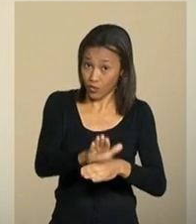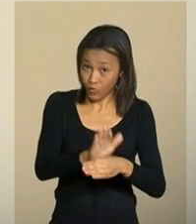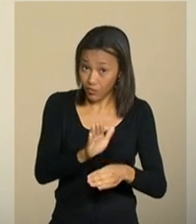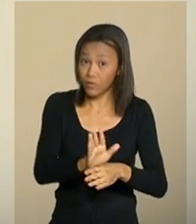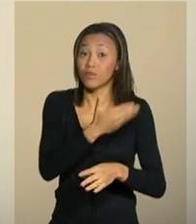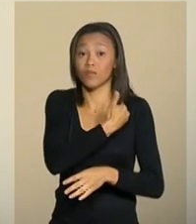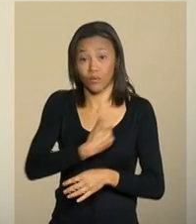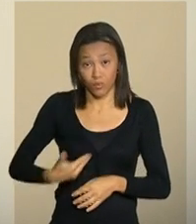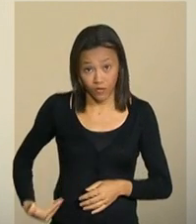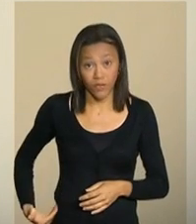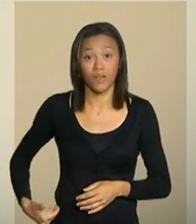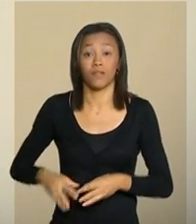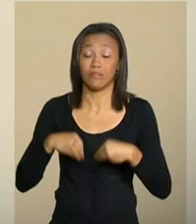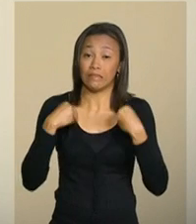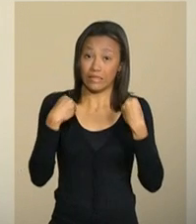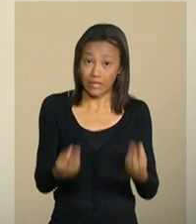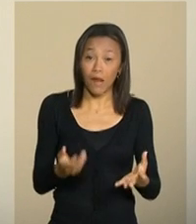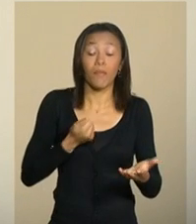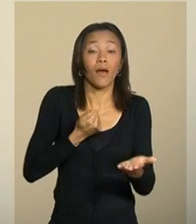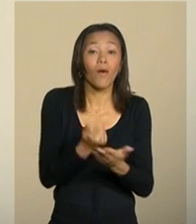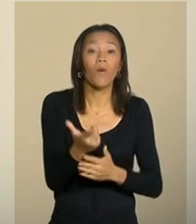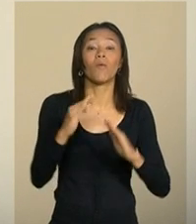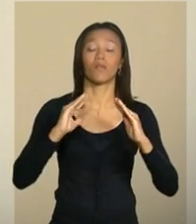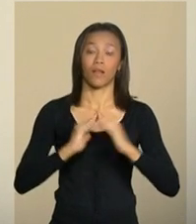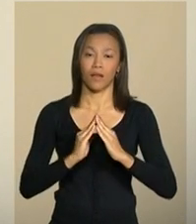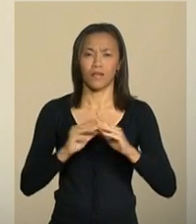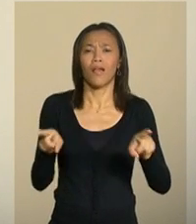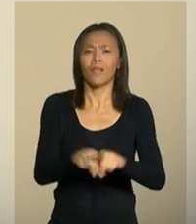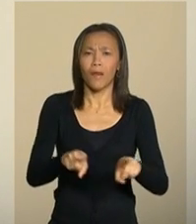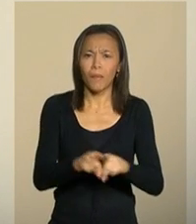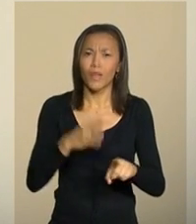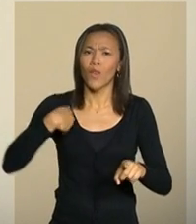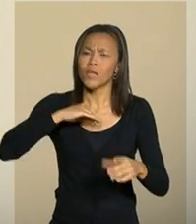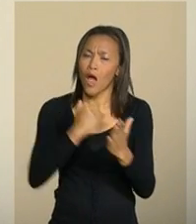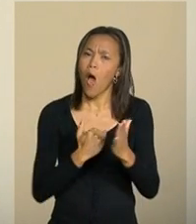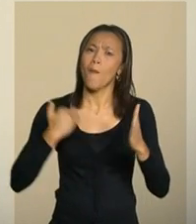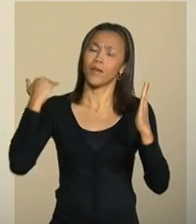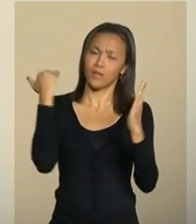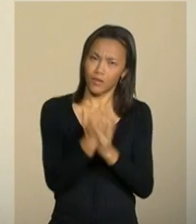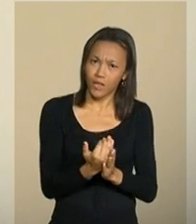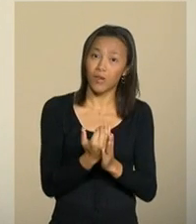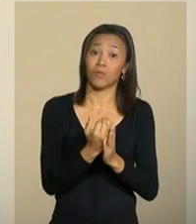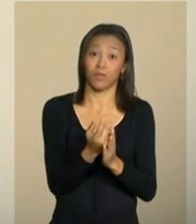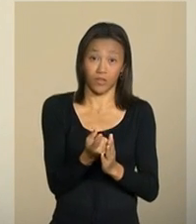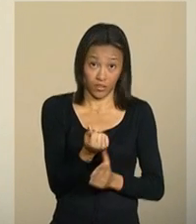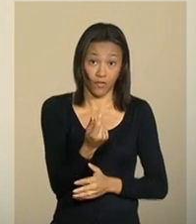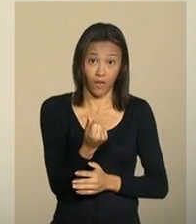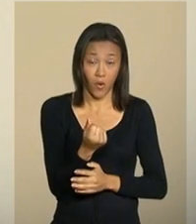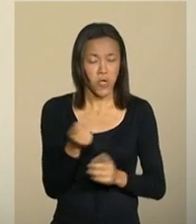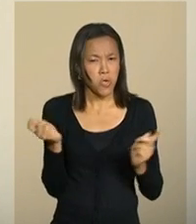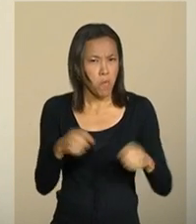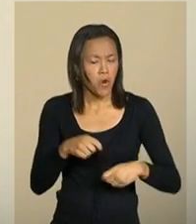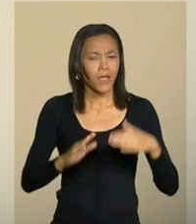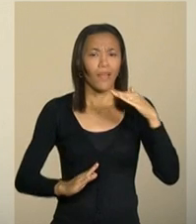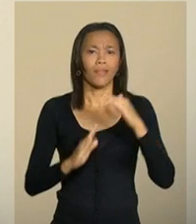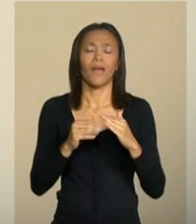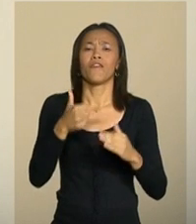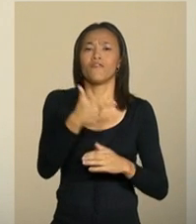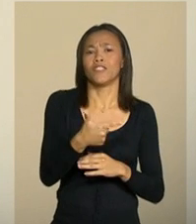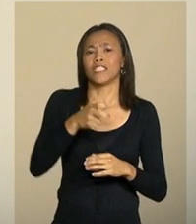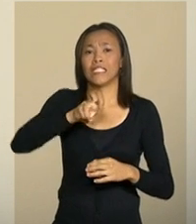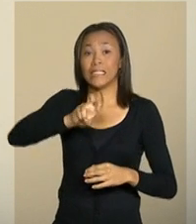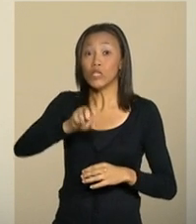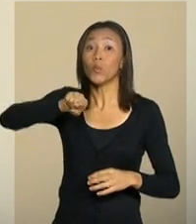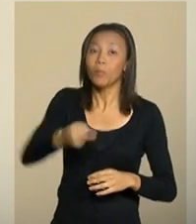a ajuda que o governo dá para a compra da casa também aumentamos valor desse subsídio que pode chegar a r